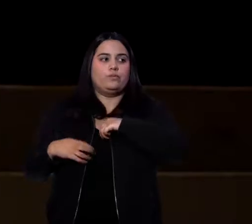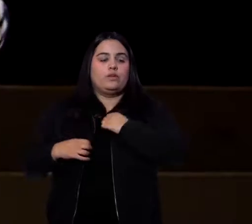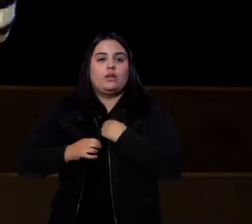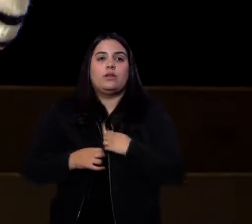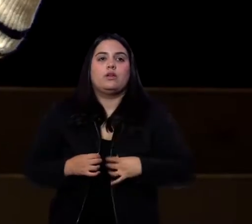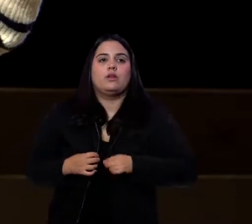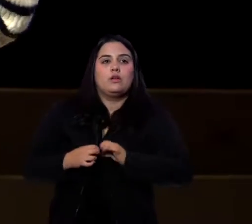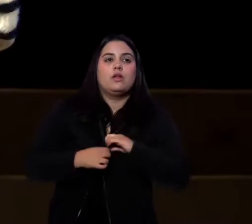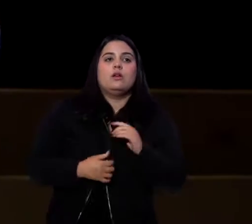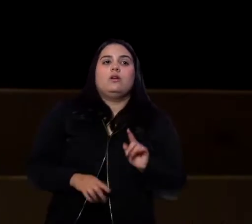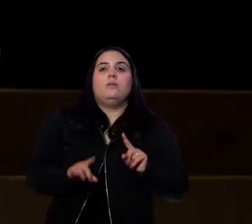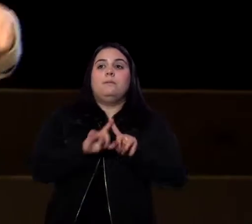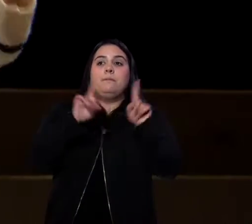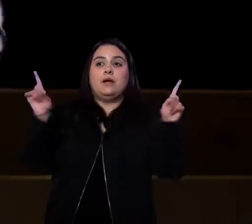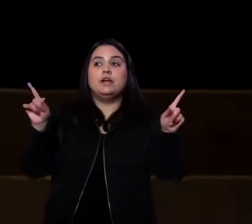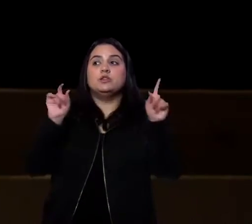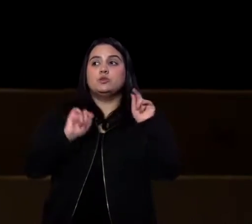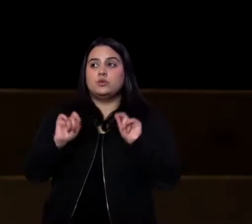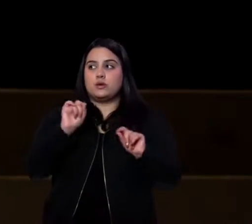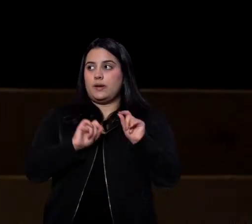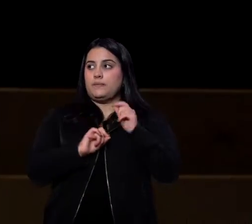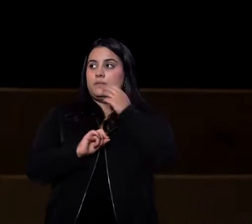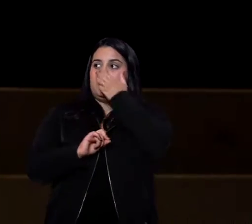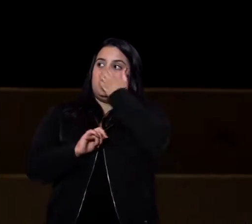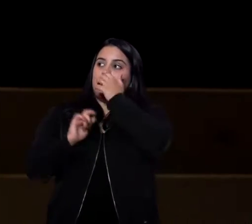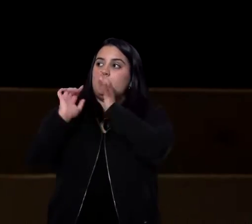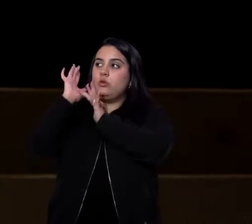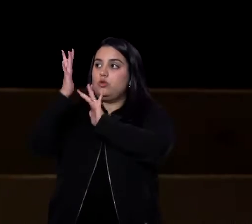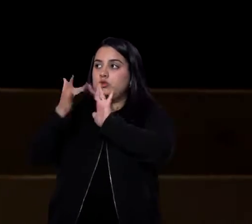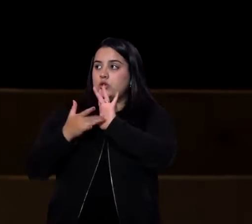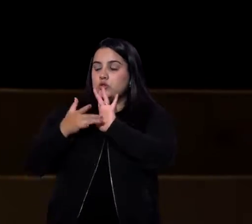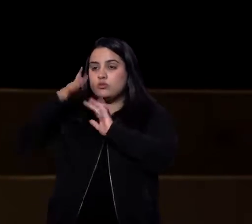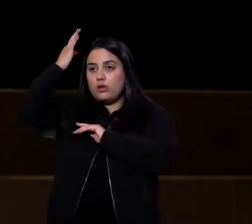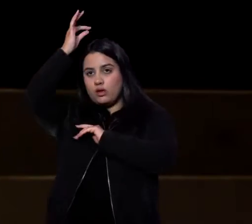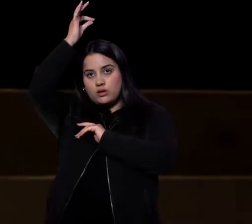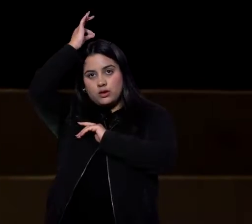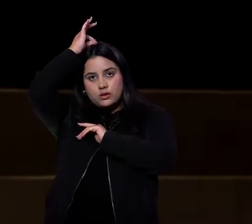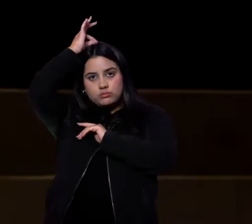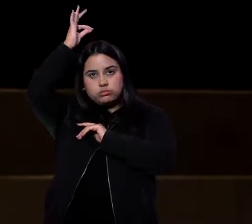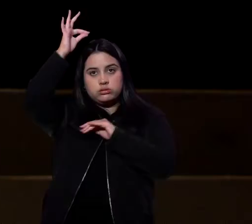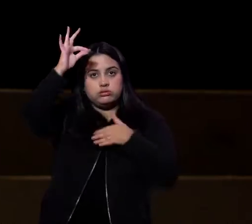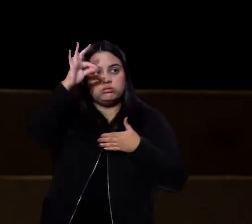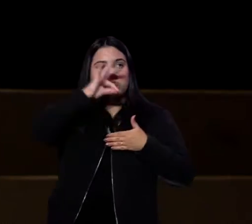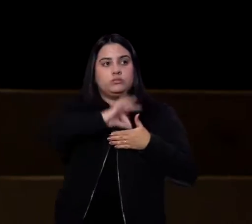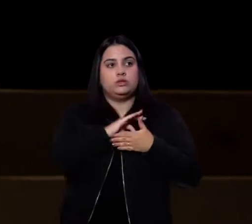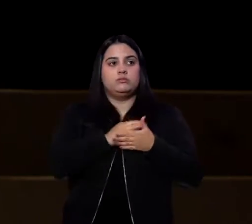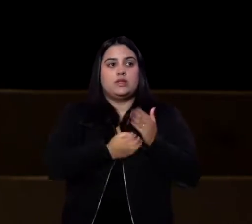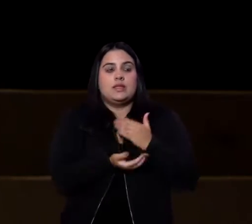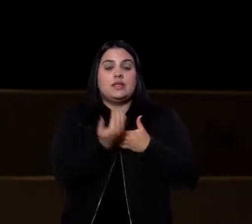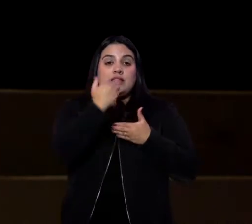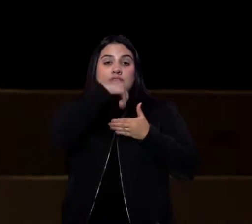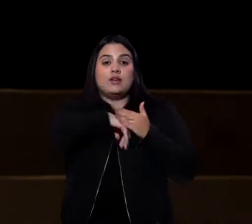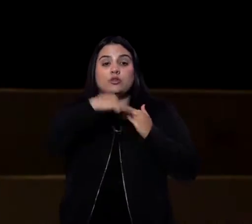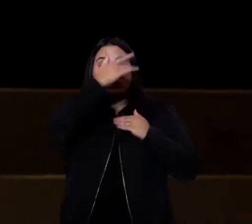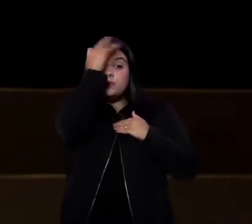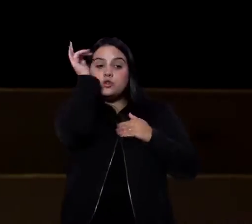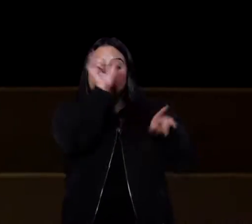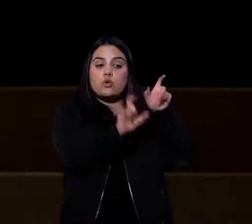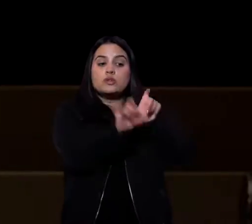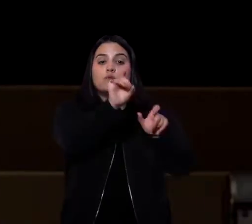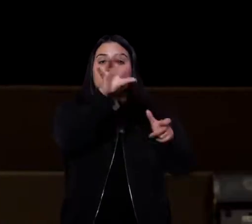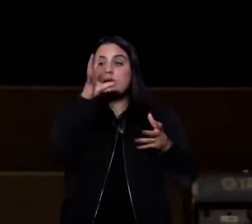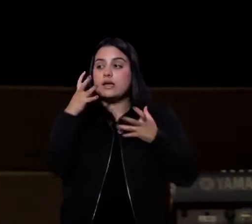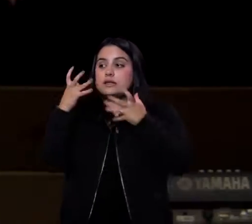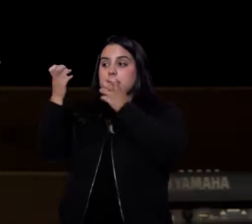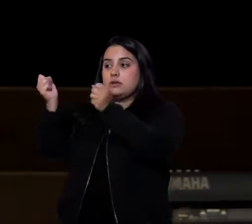Mas que quando Ele enviasse o seu Espírito para nós, para viver dentro dos seus seguidores, pessoas